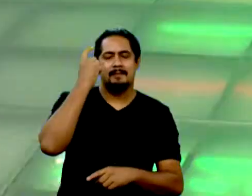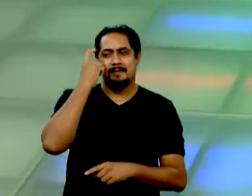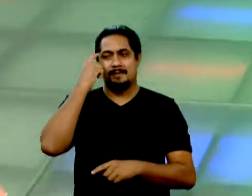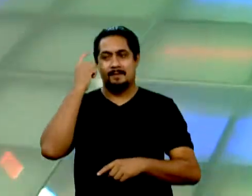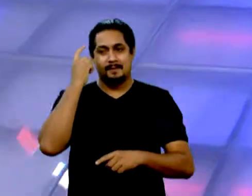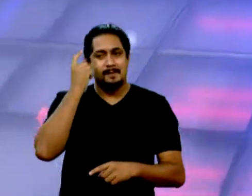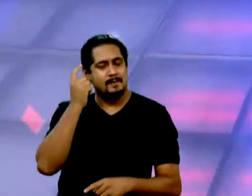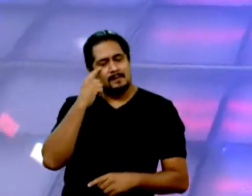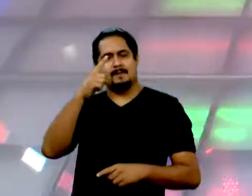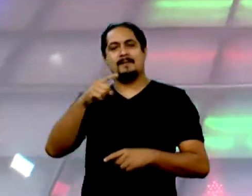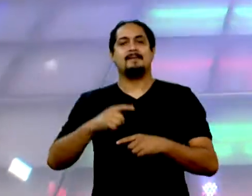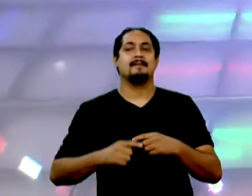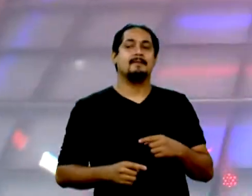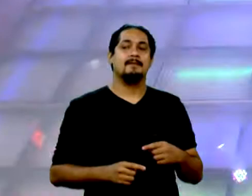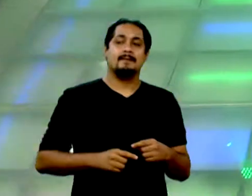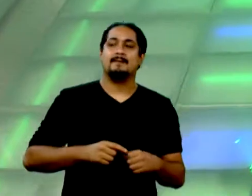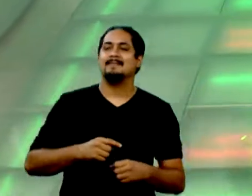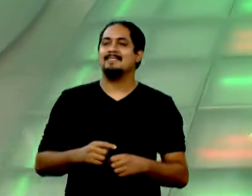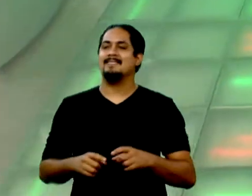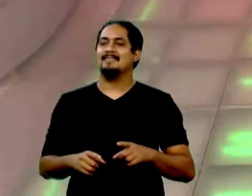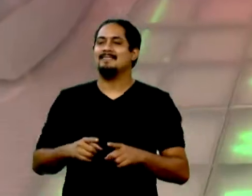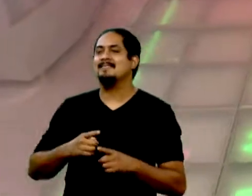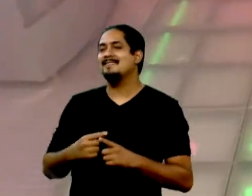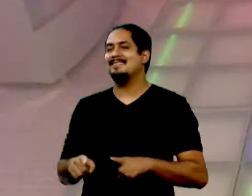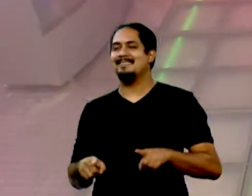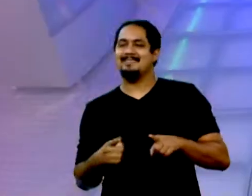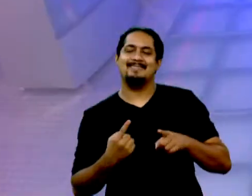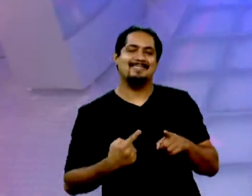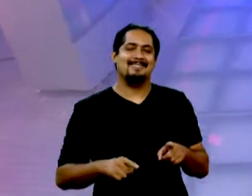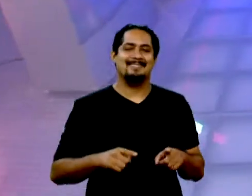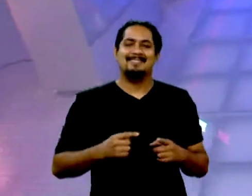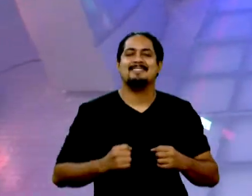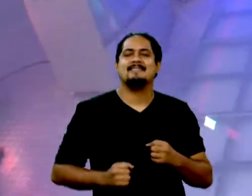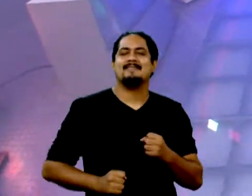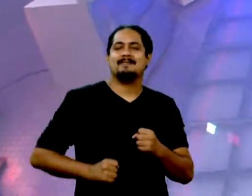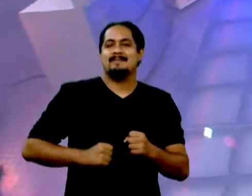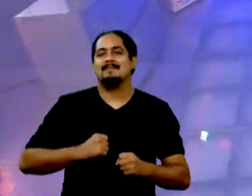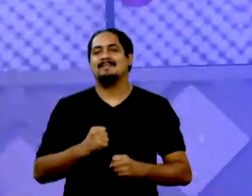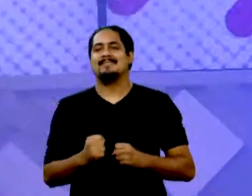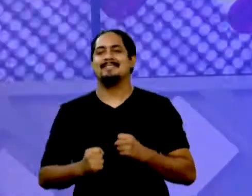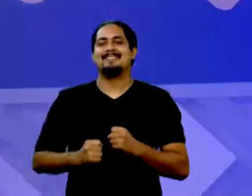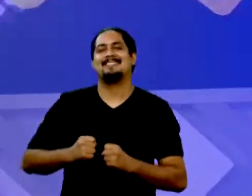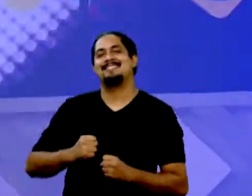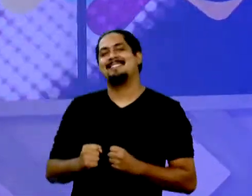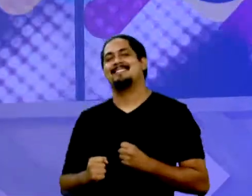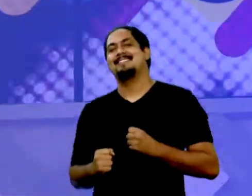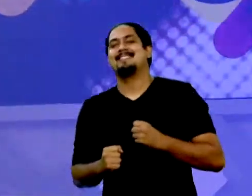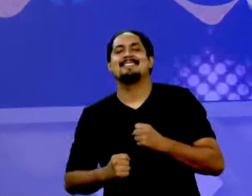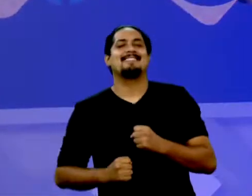Carlinhos Mineiro, vai ser remonte, sai meu forró, espregue e dance, vem!